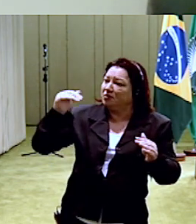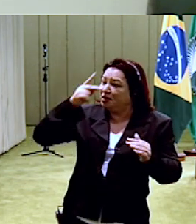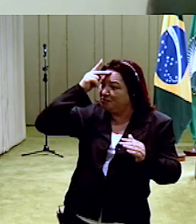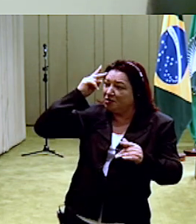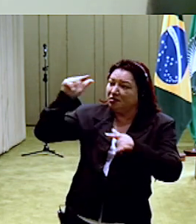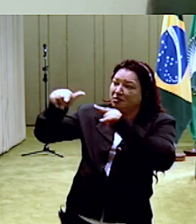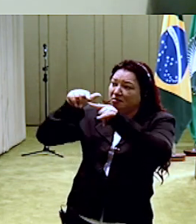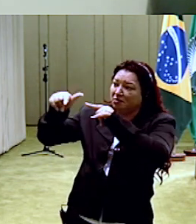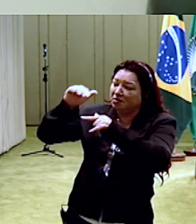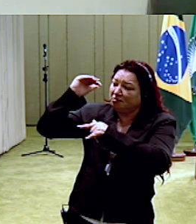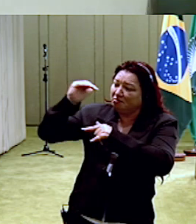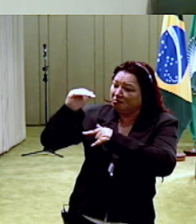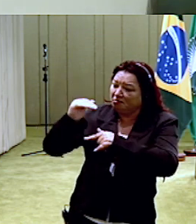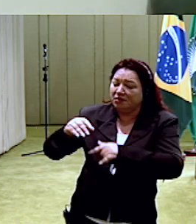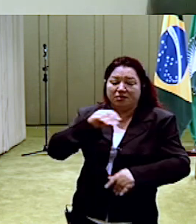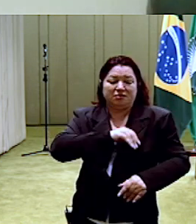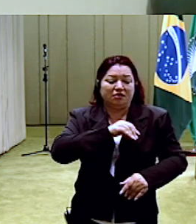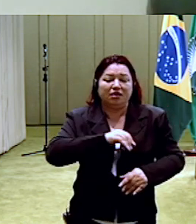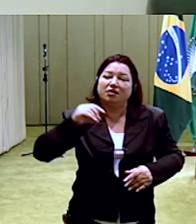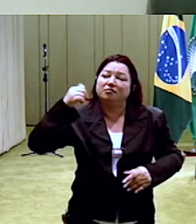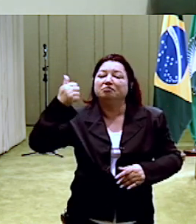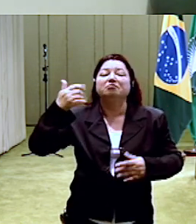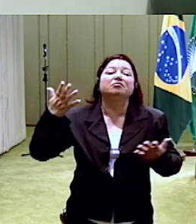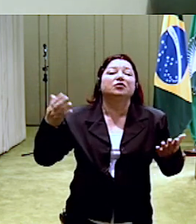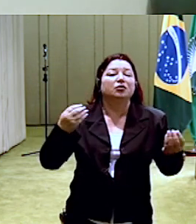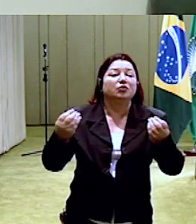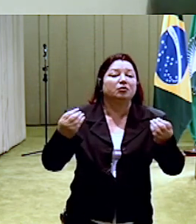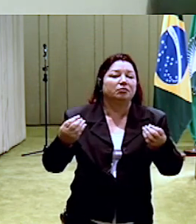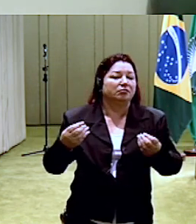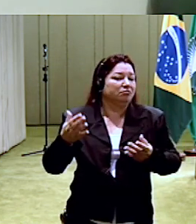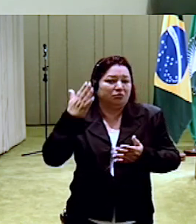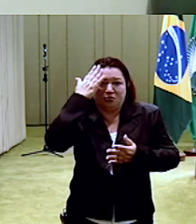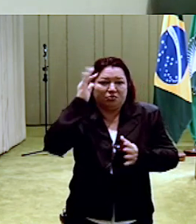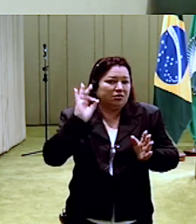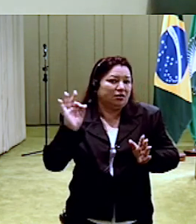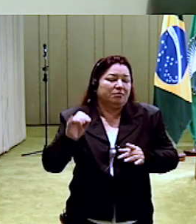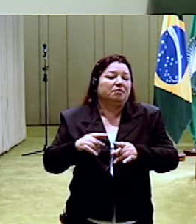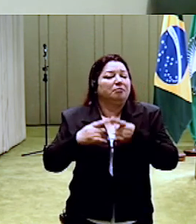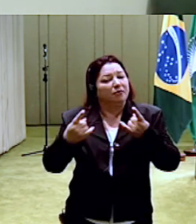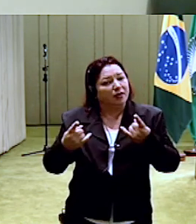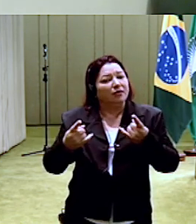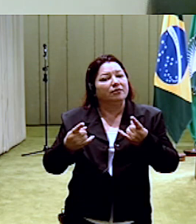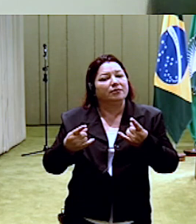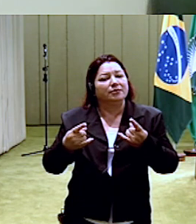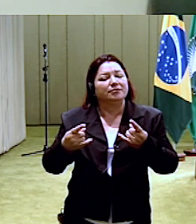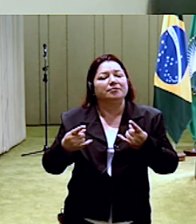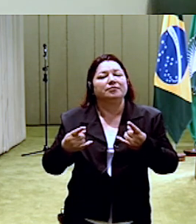também dar aí a abertura de salários. Eu não sei se isso vai ser possível, mas, de fato, eu acho